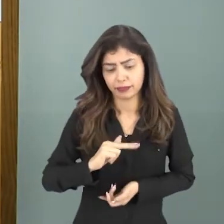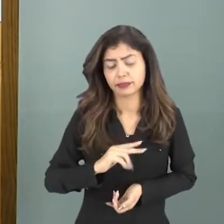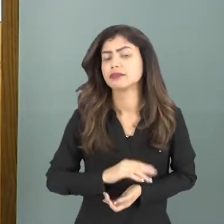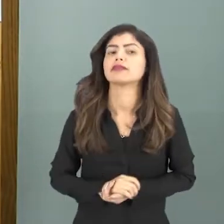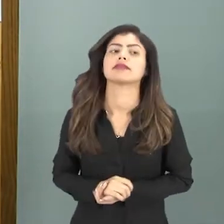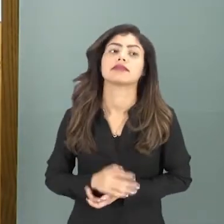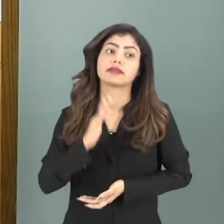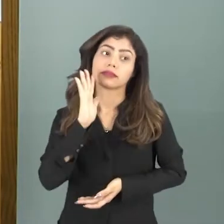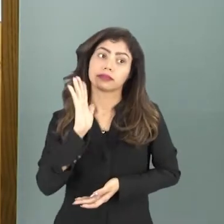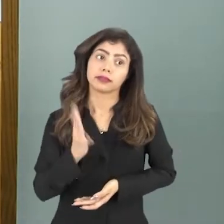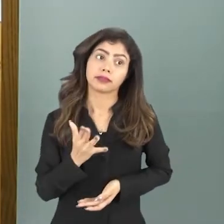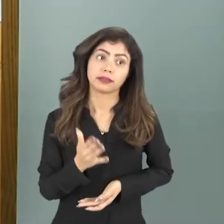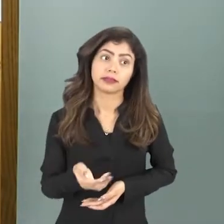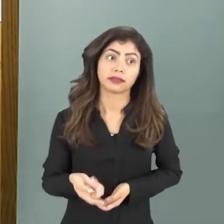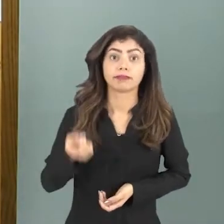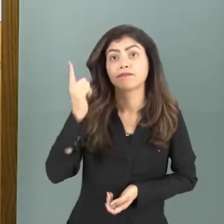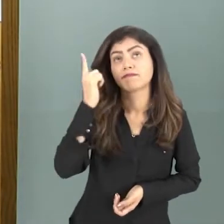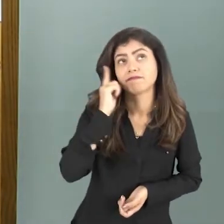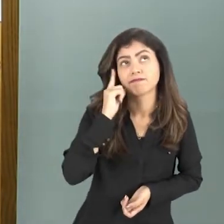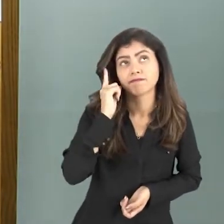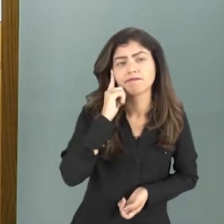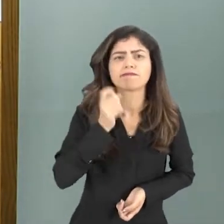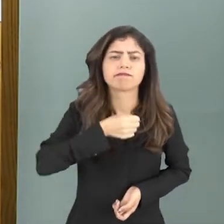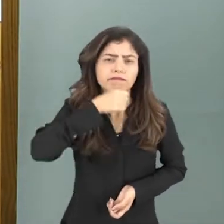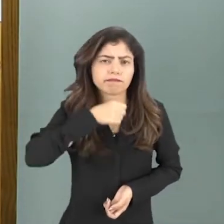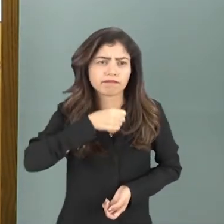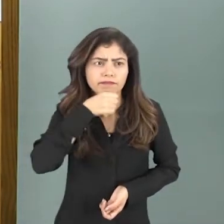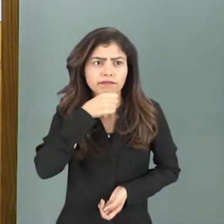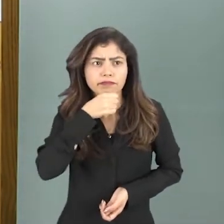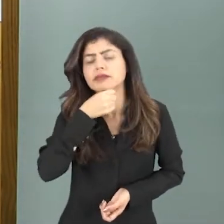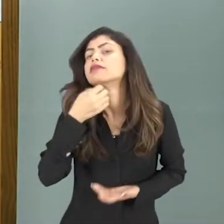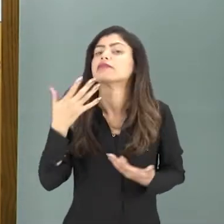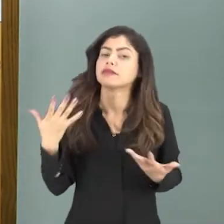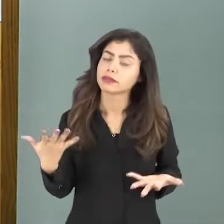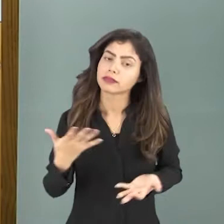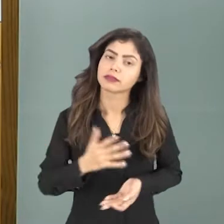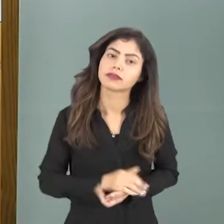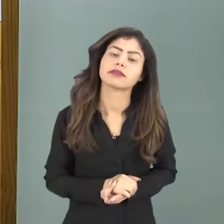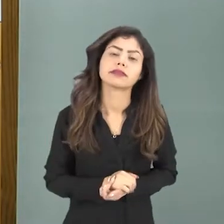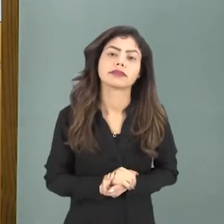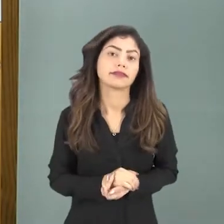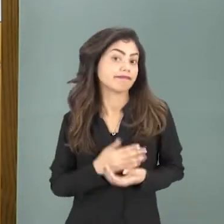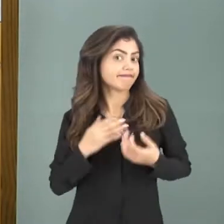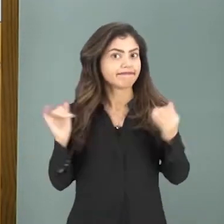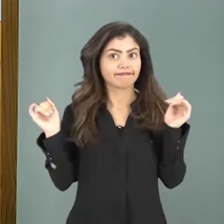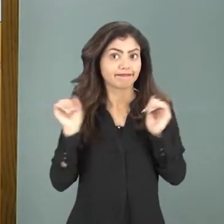irmão. O porquinho mais velho, que era mais